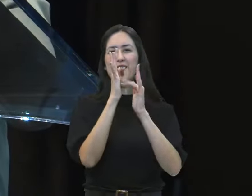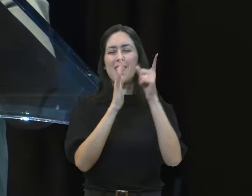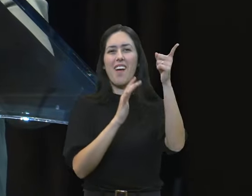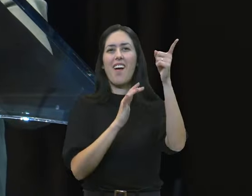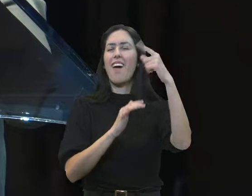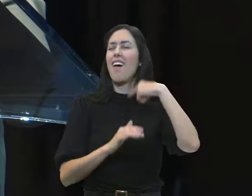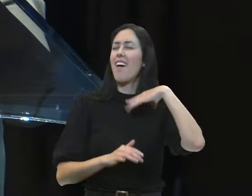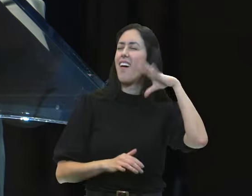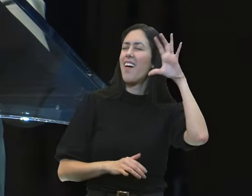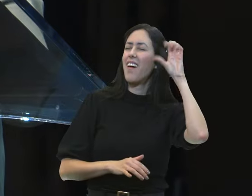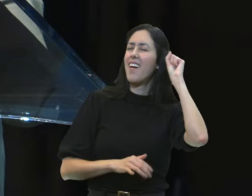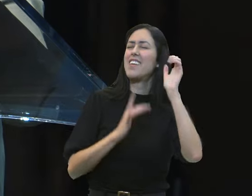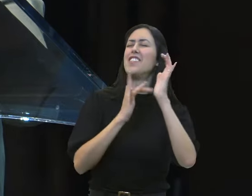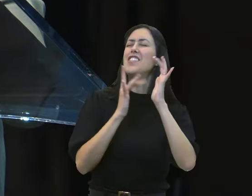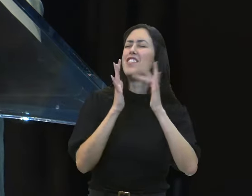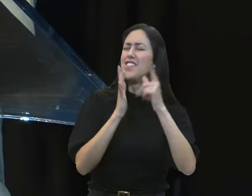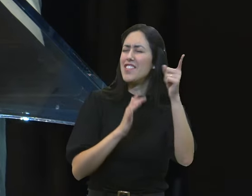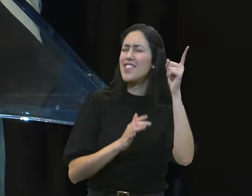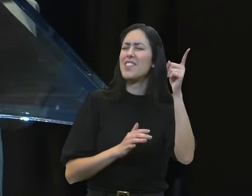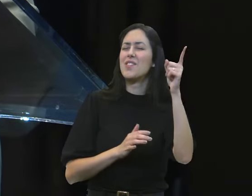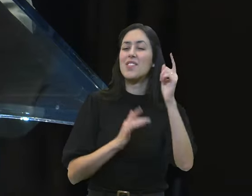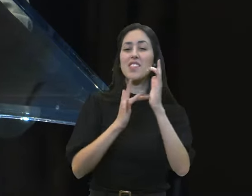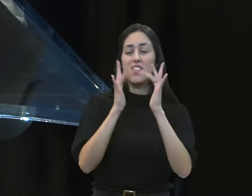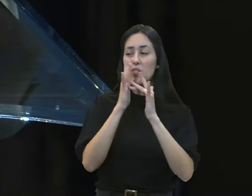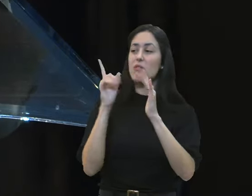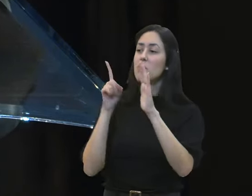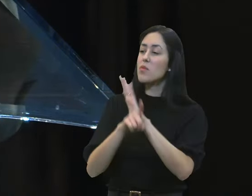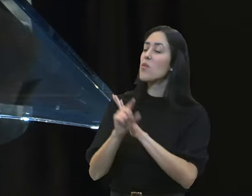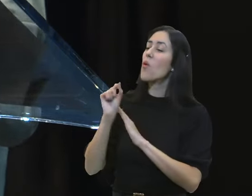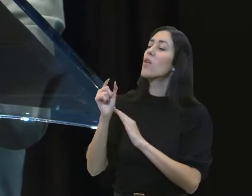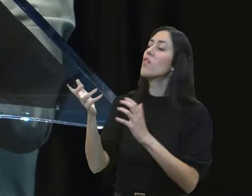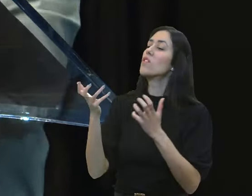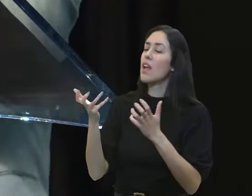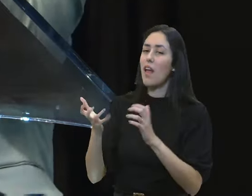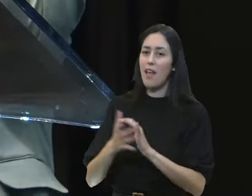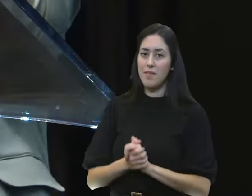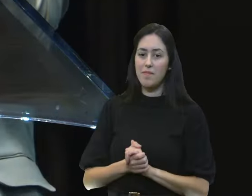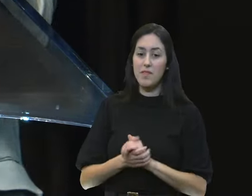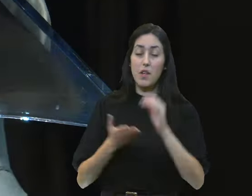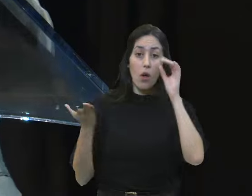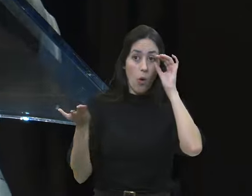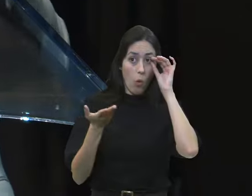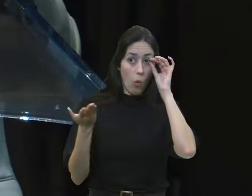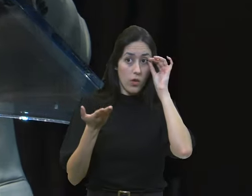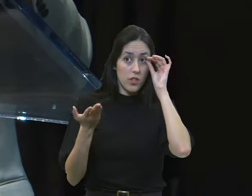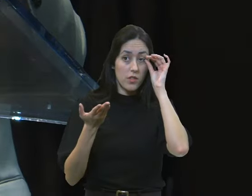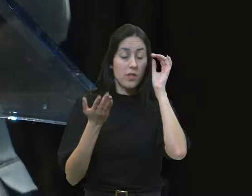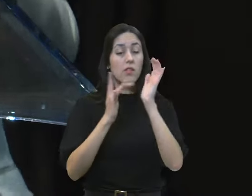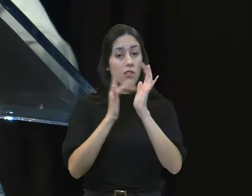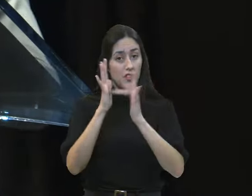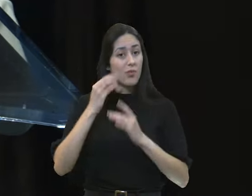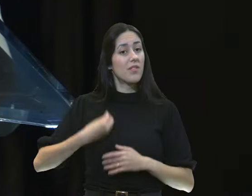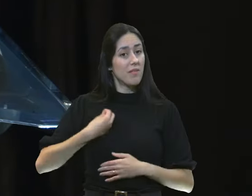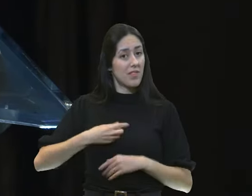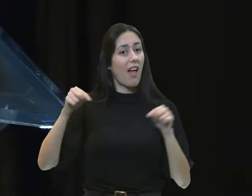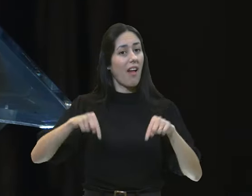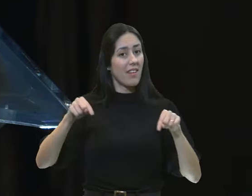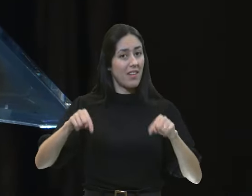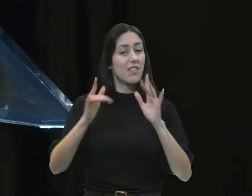de Jesus para dizer: filho, o que você quer que eu te faça? Hoje Jesus está nesse lugar perguntando a